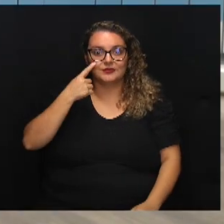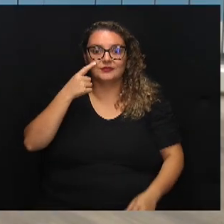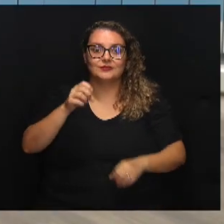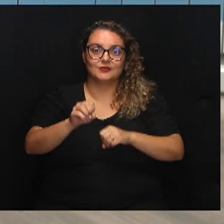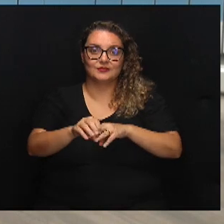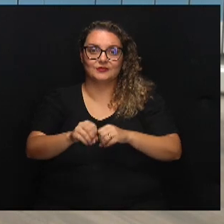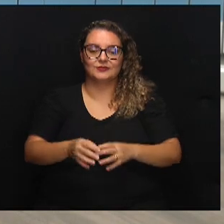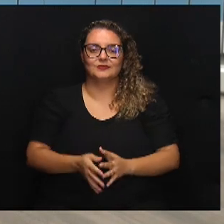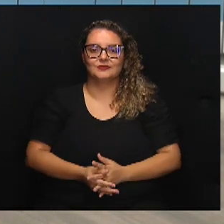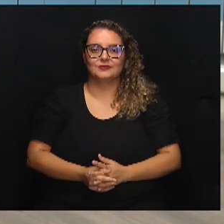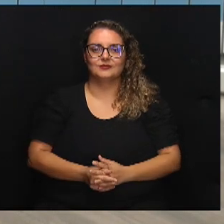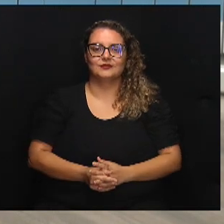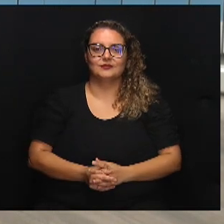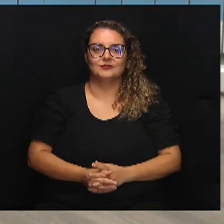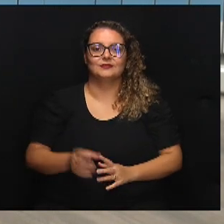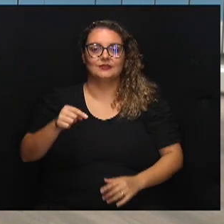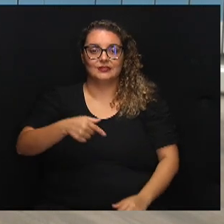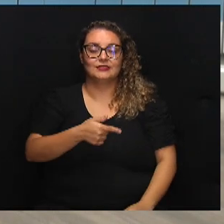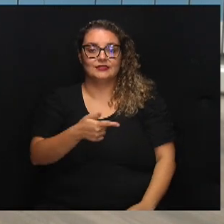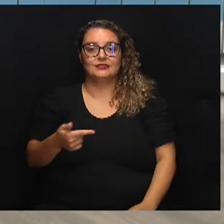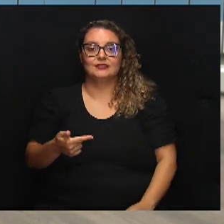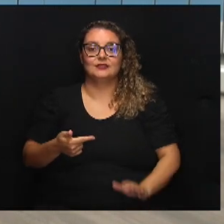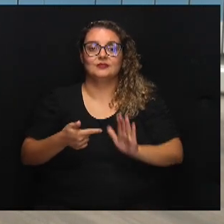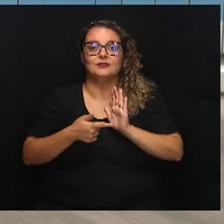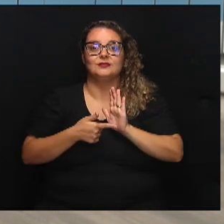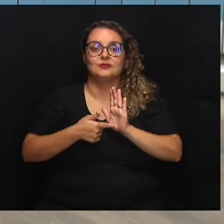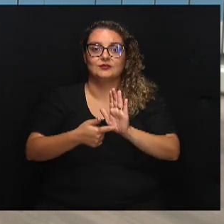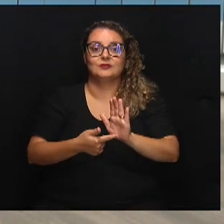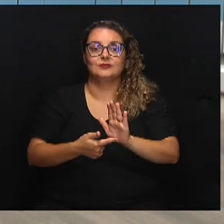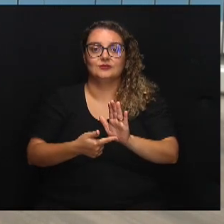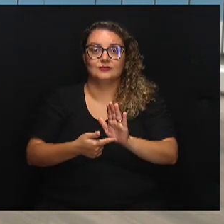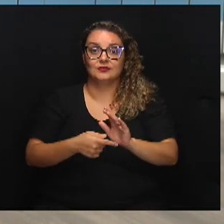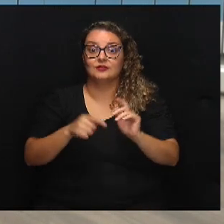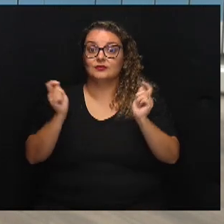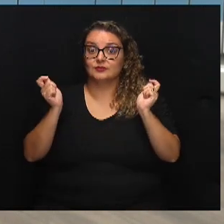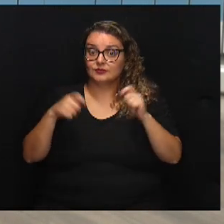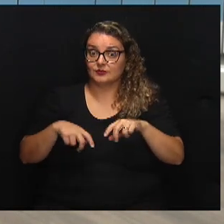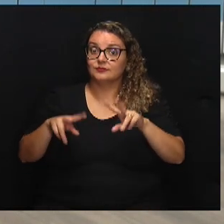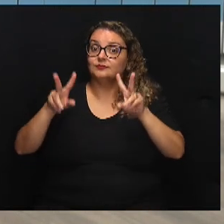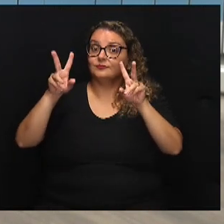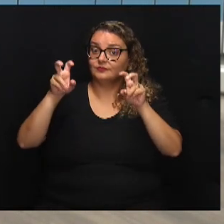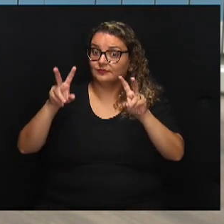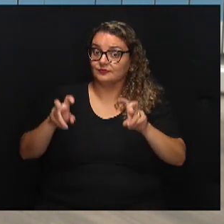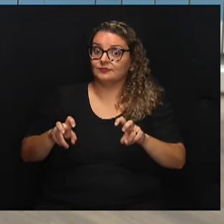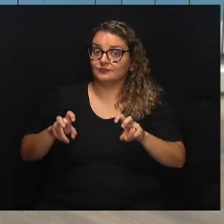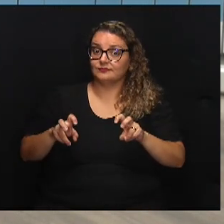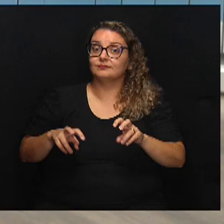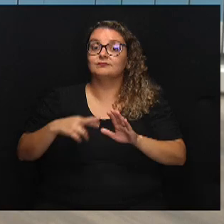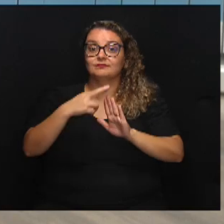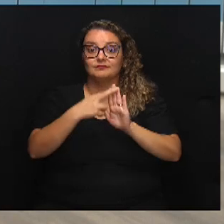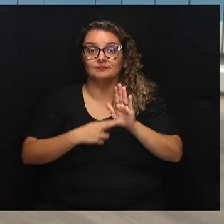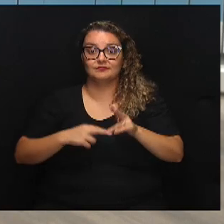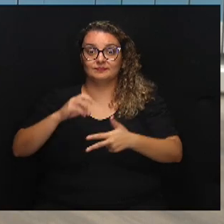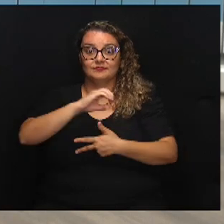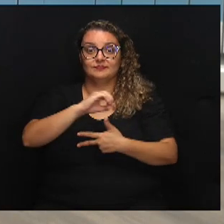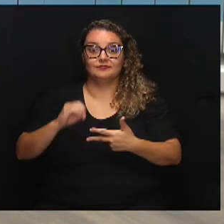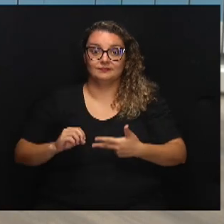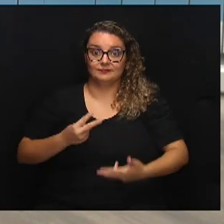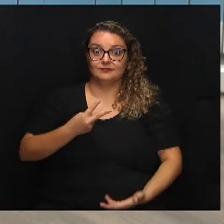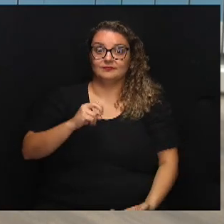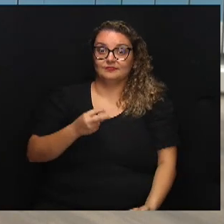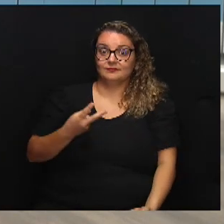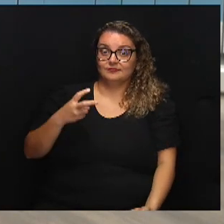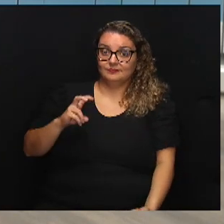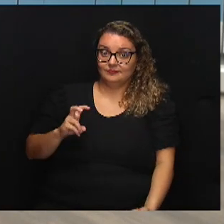Educação, que nesta semana mostra os possíveis temas da redação do Enem de